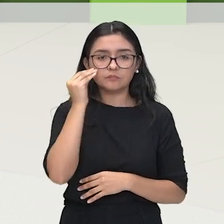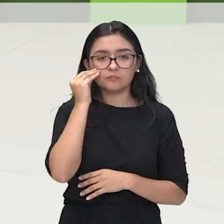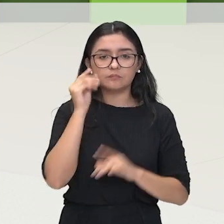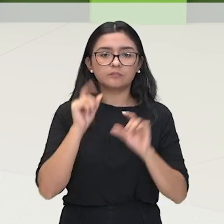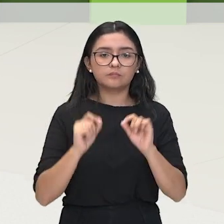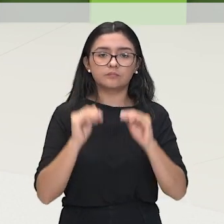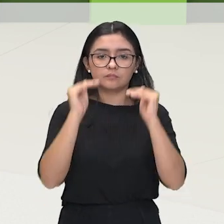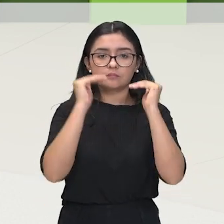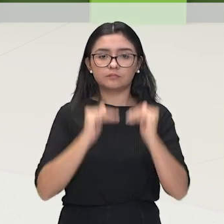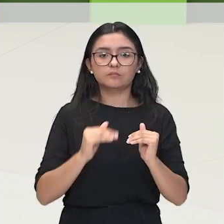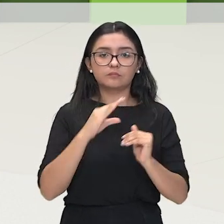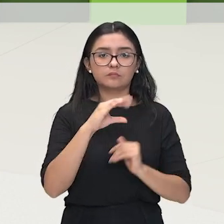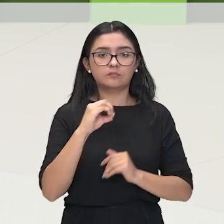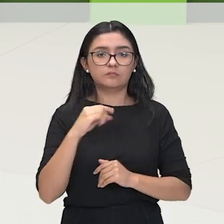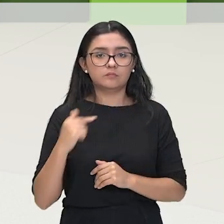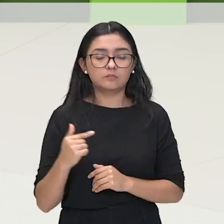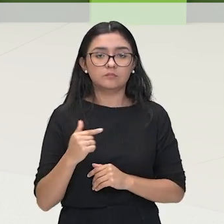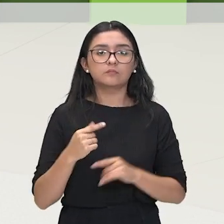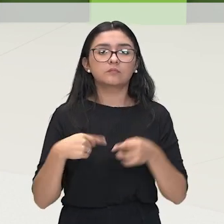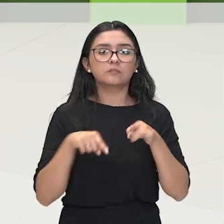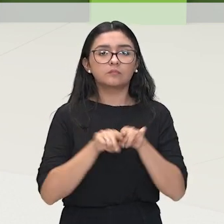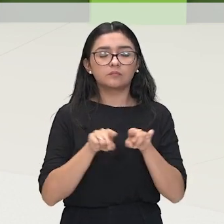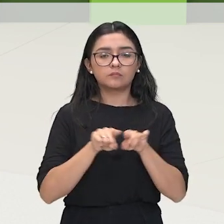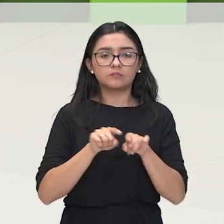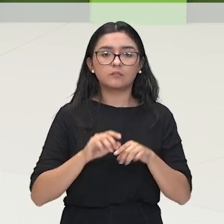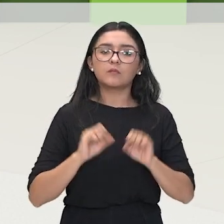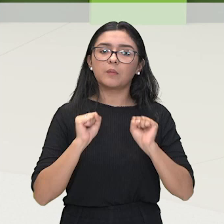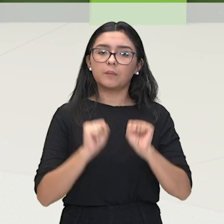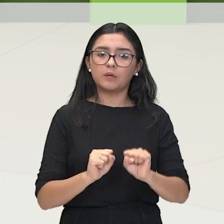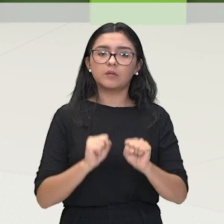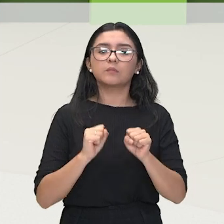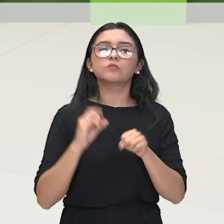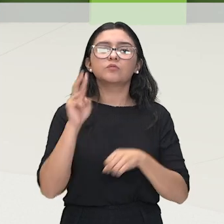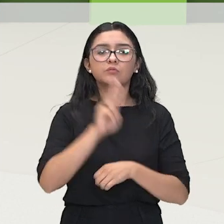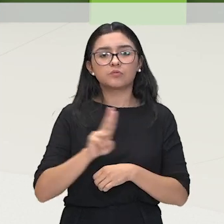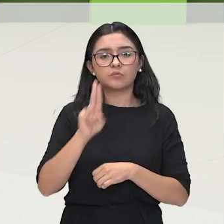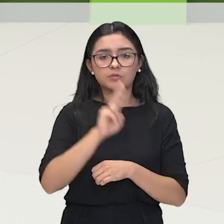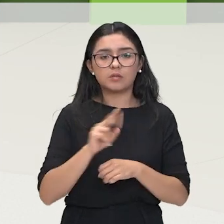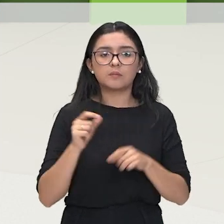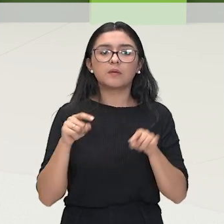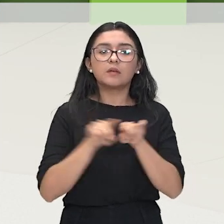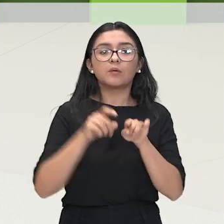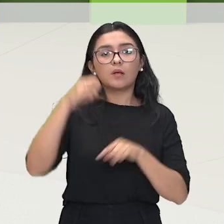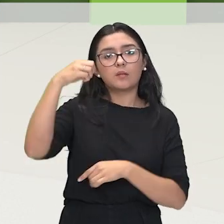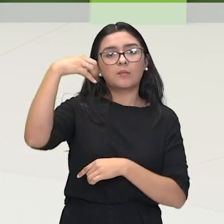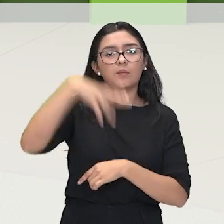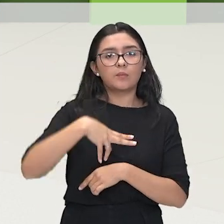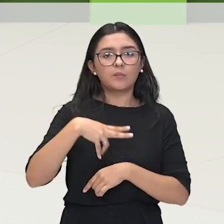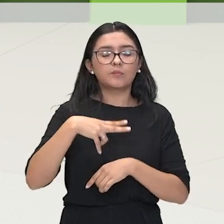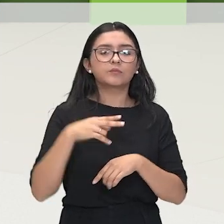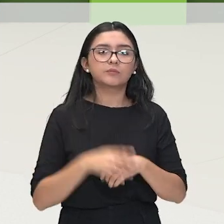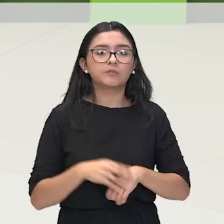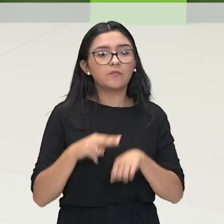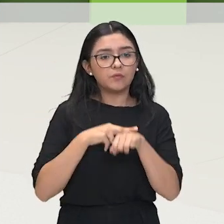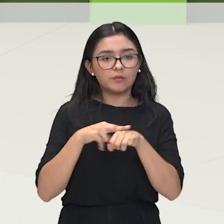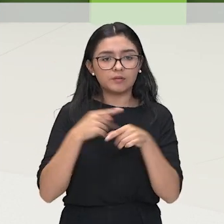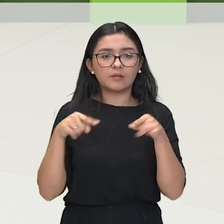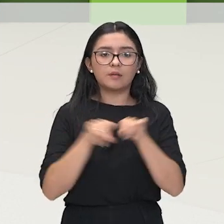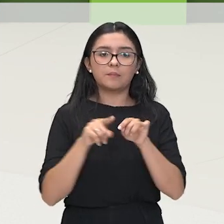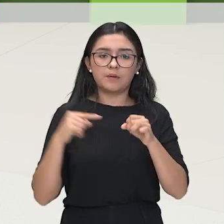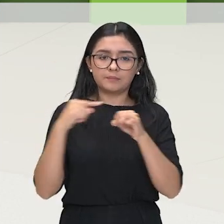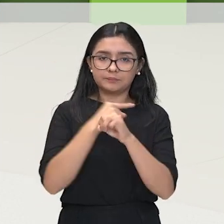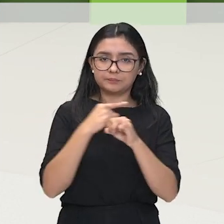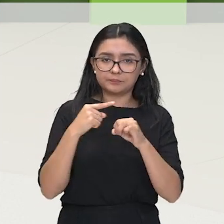Aqui o CO2, tá? Nós podemos brincar com ultravioleta, passando aí pelo CO2 também.